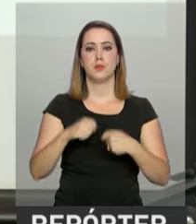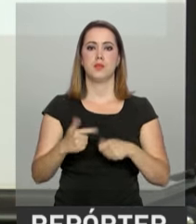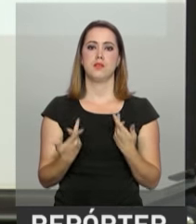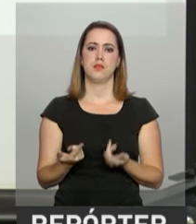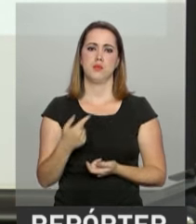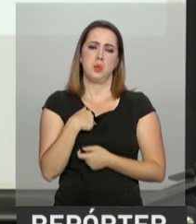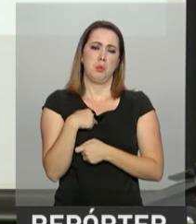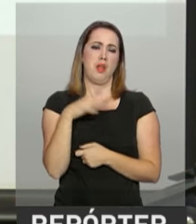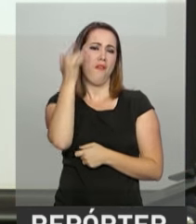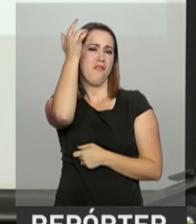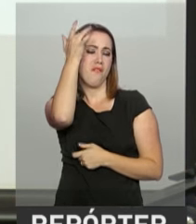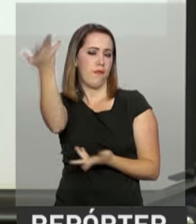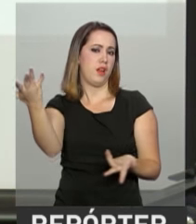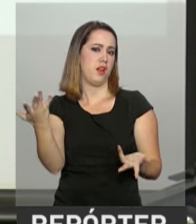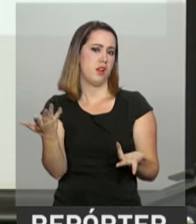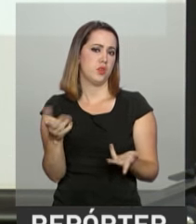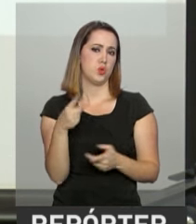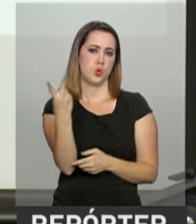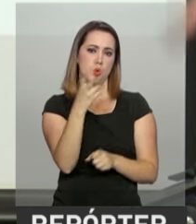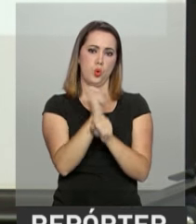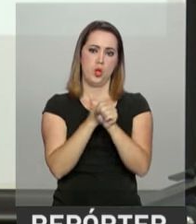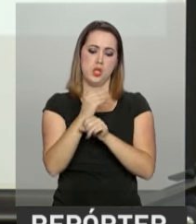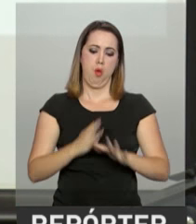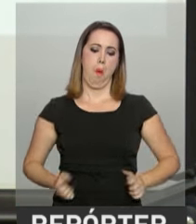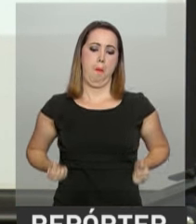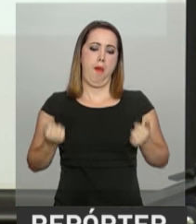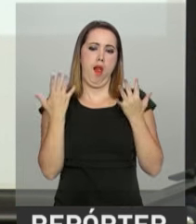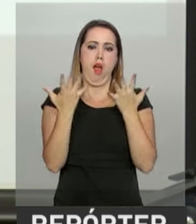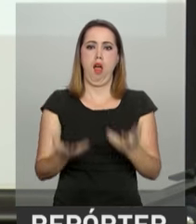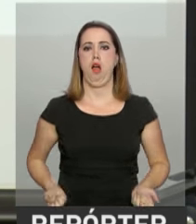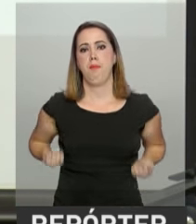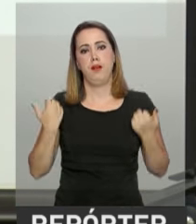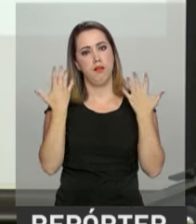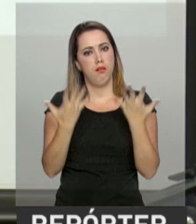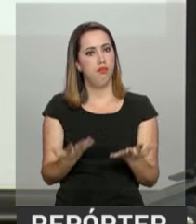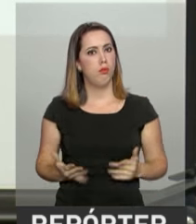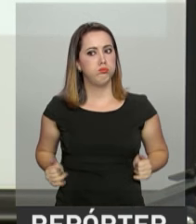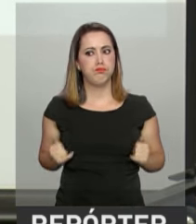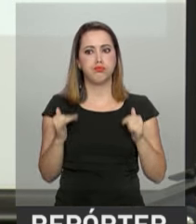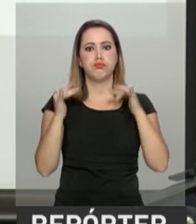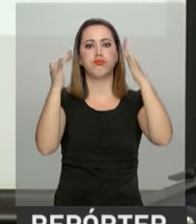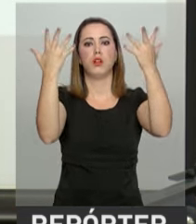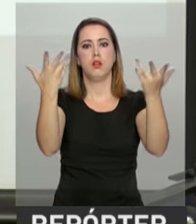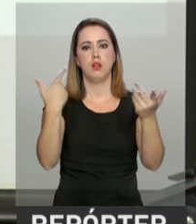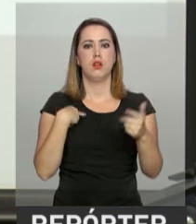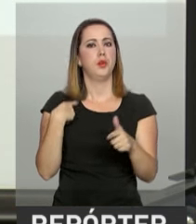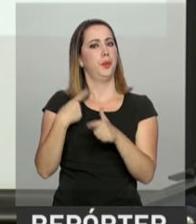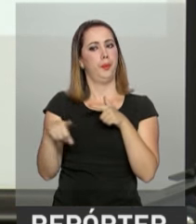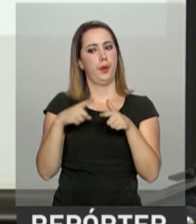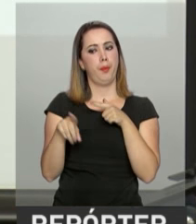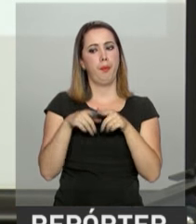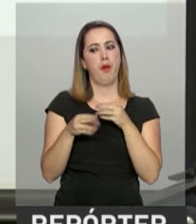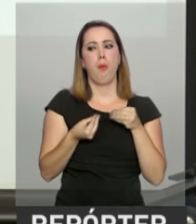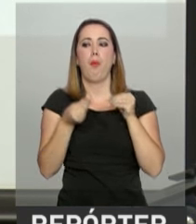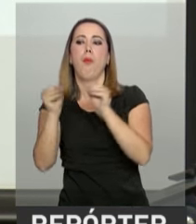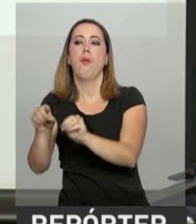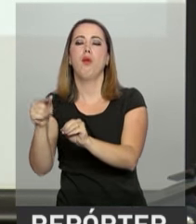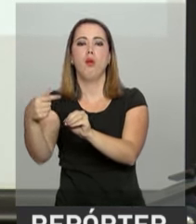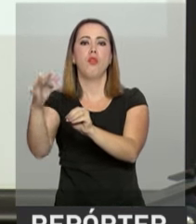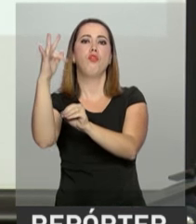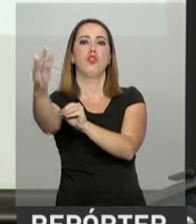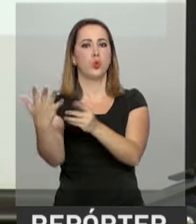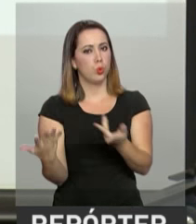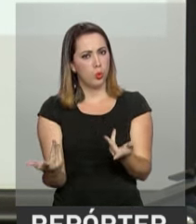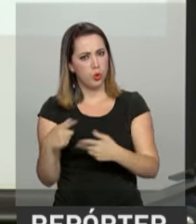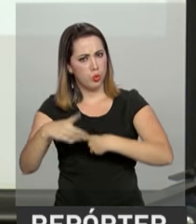extremamente confortável que nestes 2 anos eu gastasse ao máximo que pudesse e deixasse um desastre para as futuras gerações